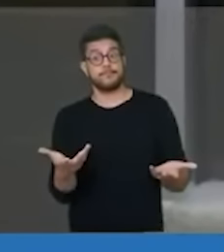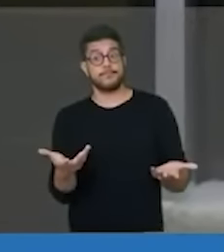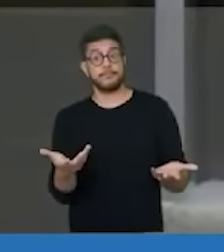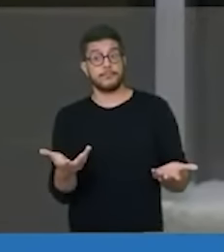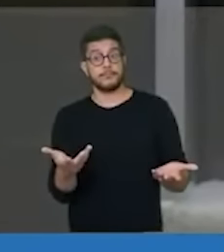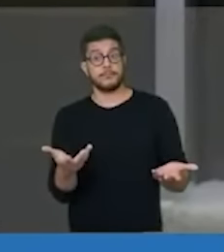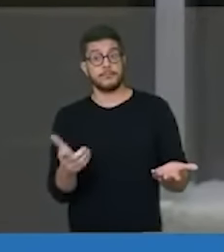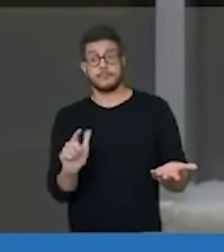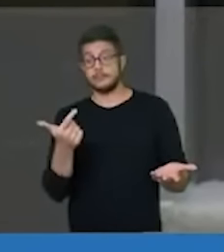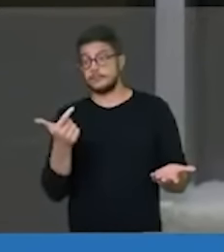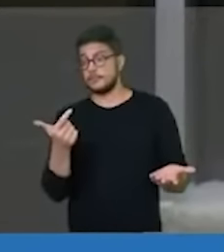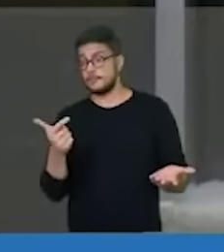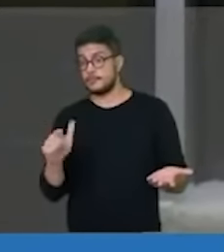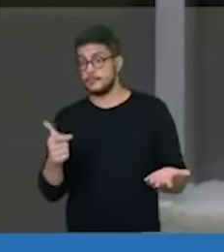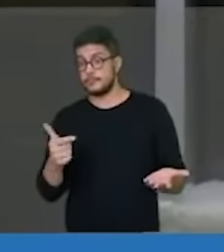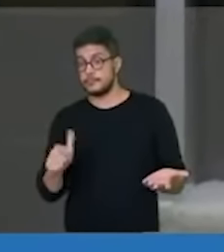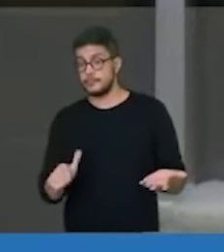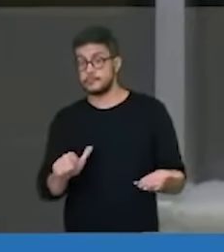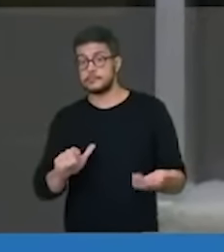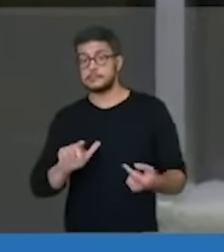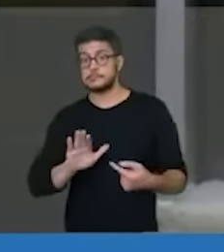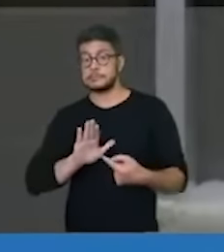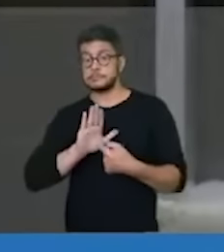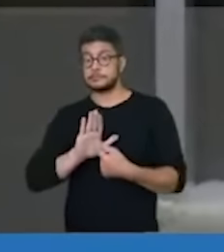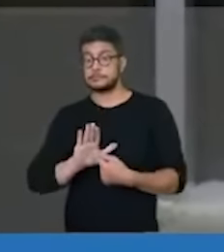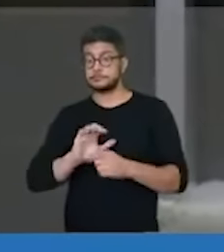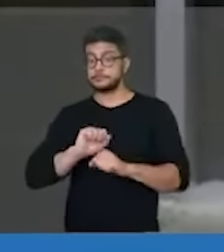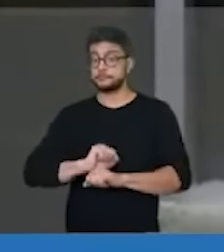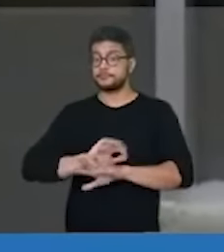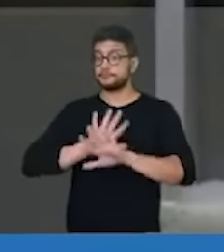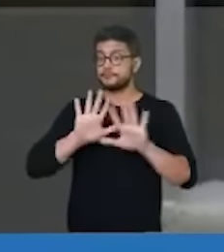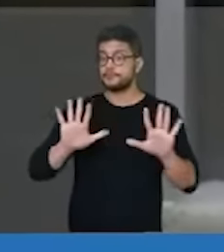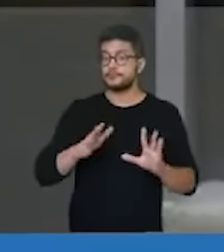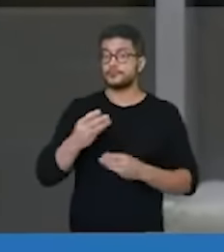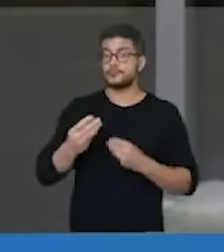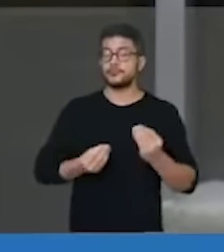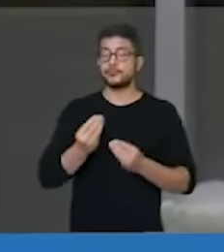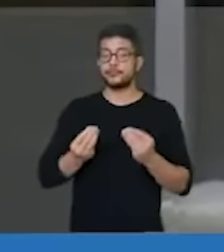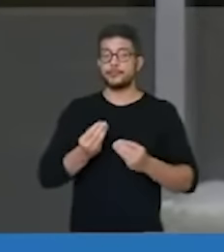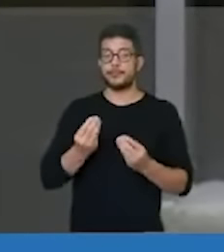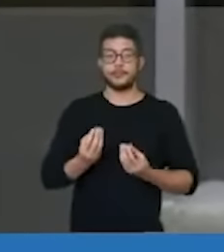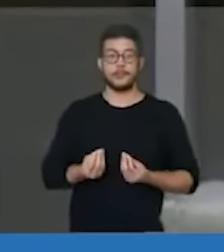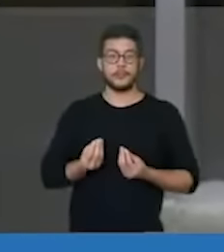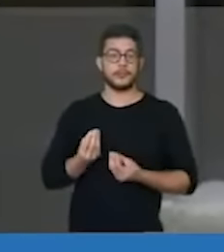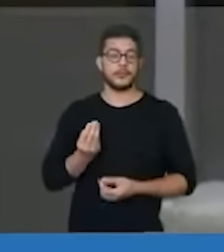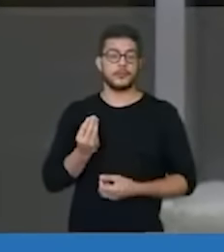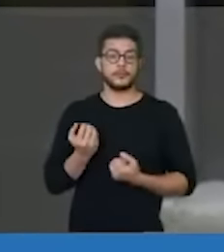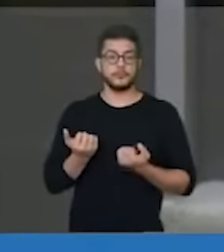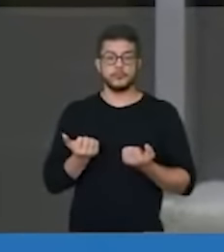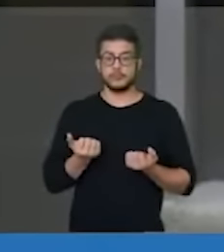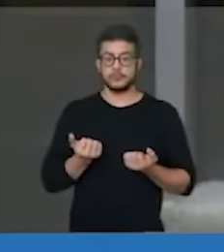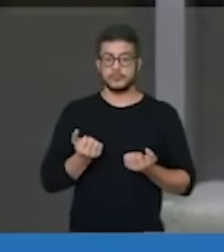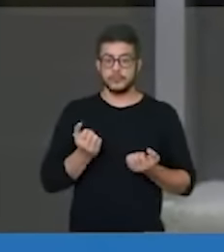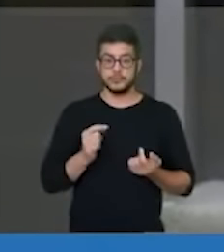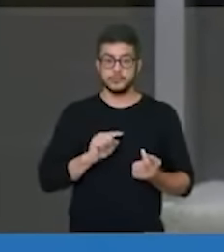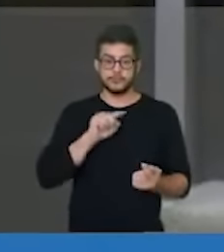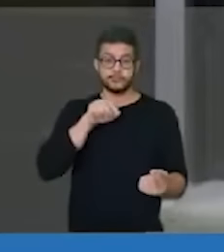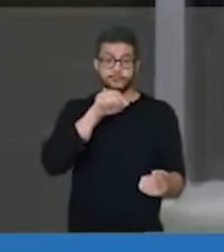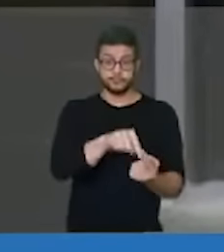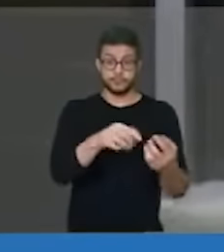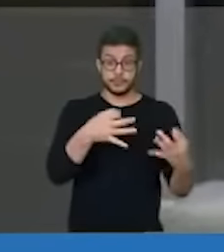a identificação do seu destino, exceto 1% delas. Agora o projeto fala